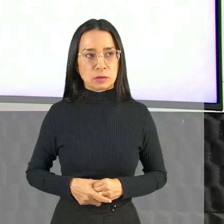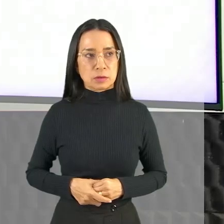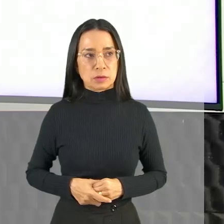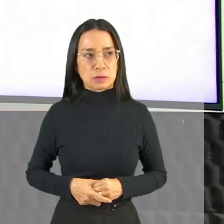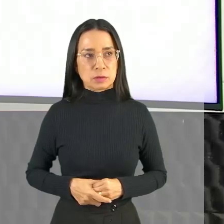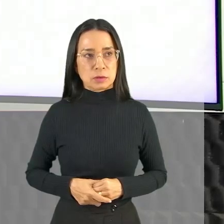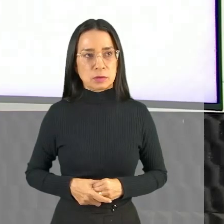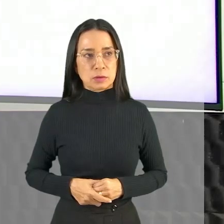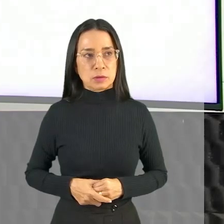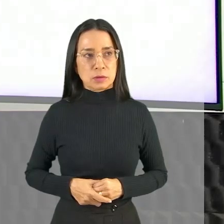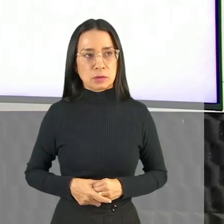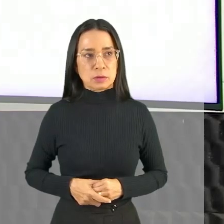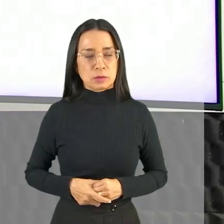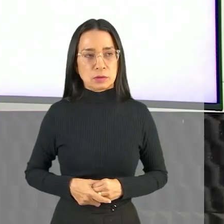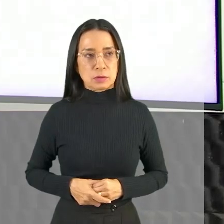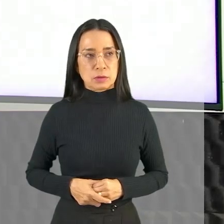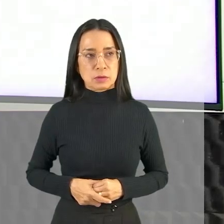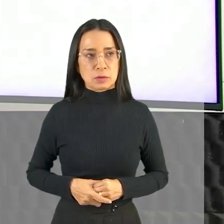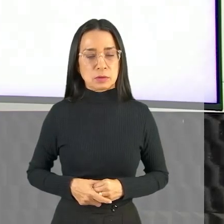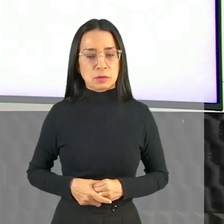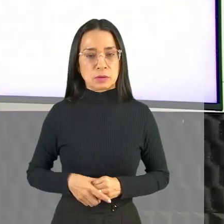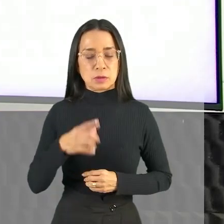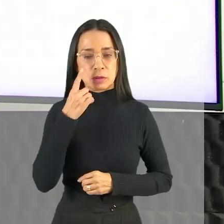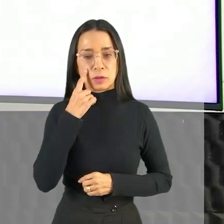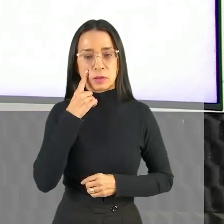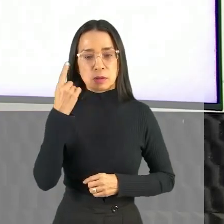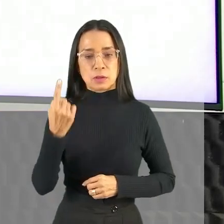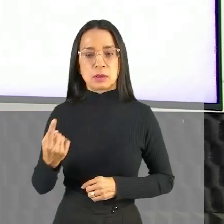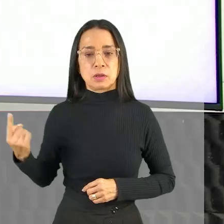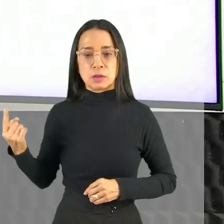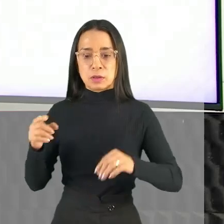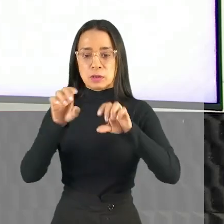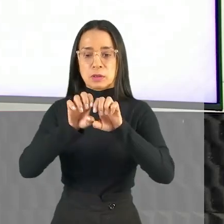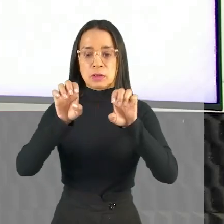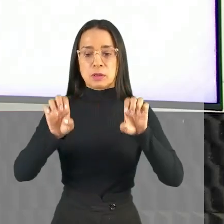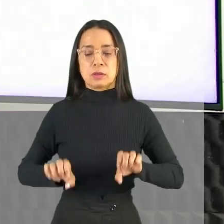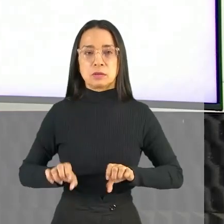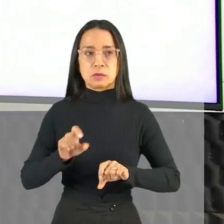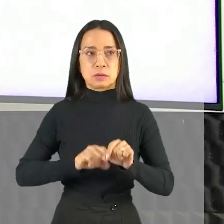Então, considerem que essas estruturinhas aqui, ó,